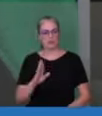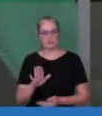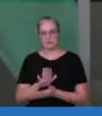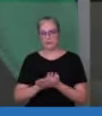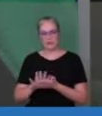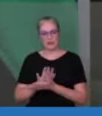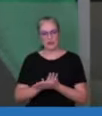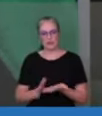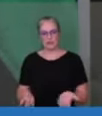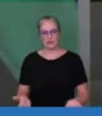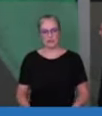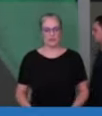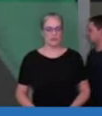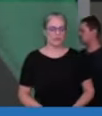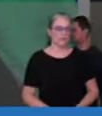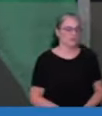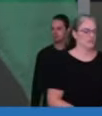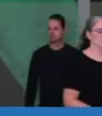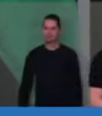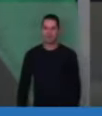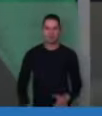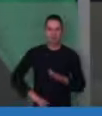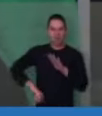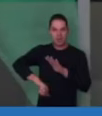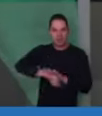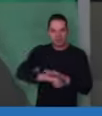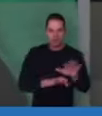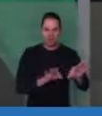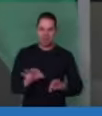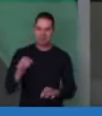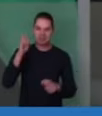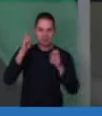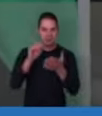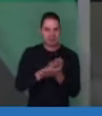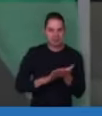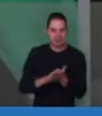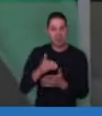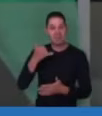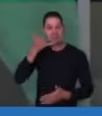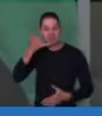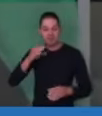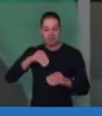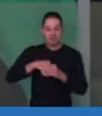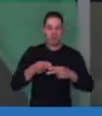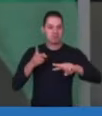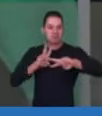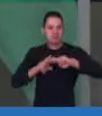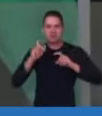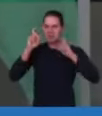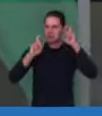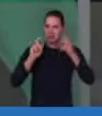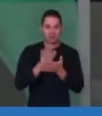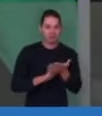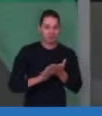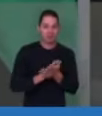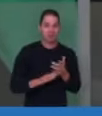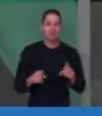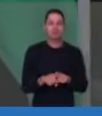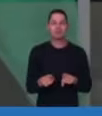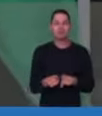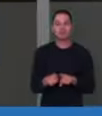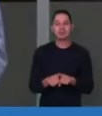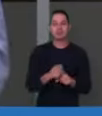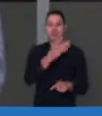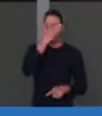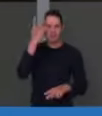o afronto do crime organizado, não se preocupa com telefones em presídio, não se preocupa com prisioneiros fugindo